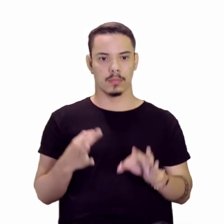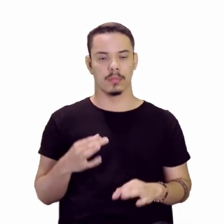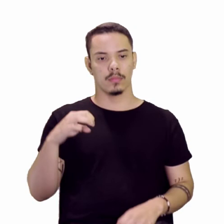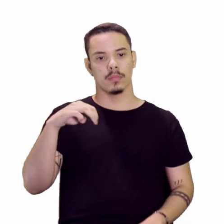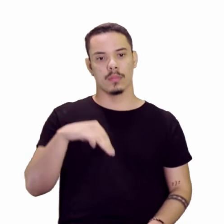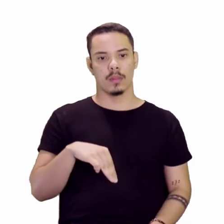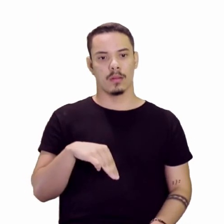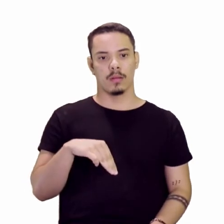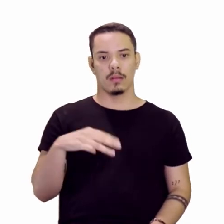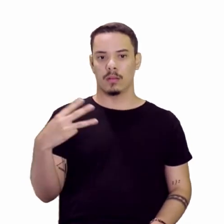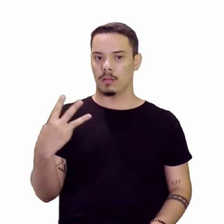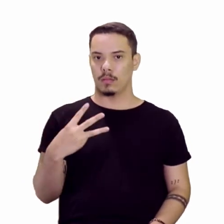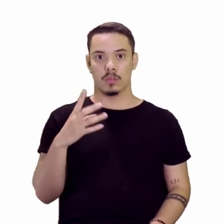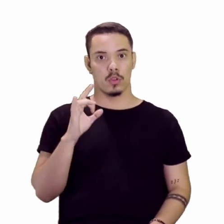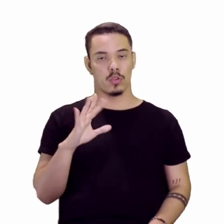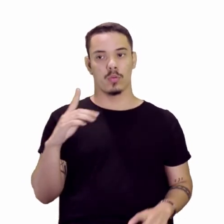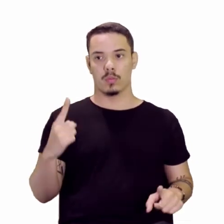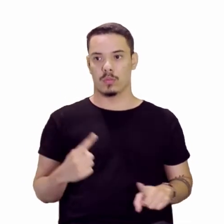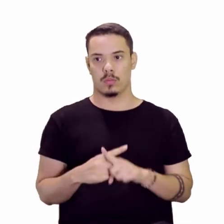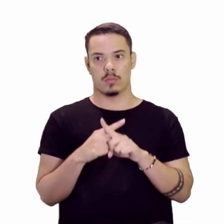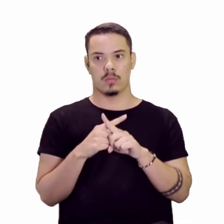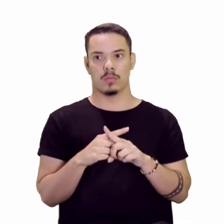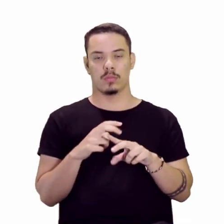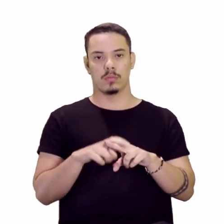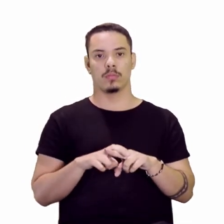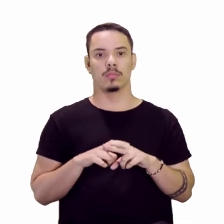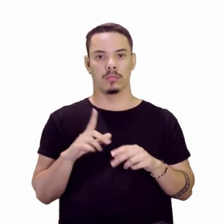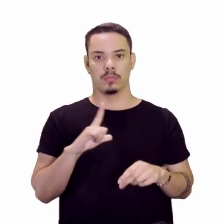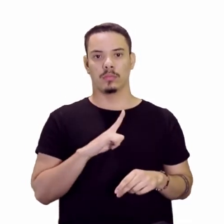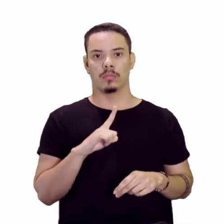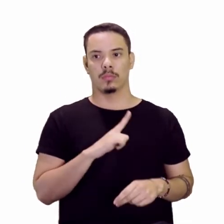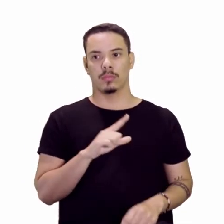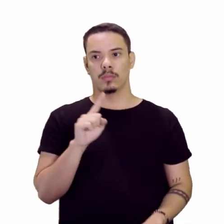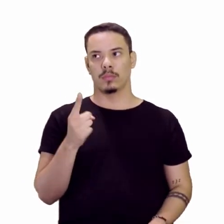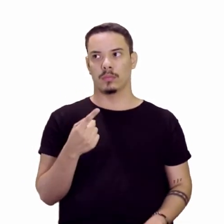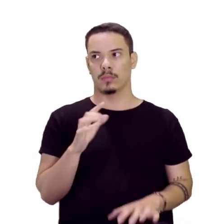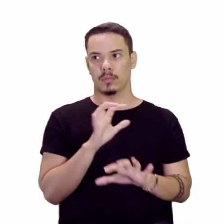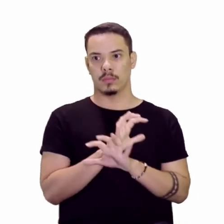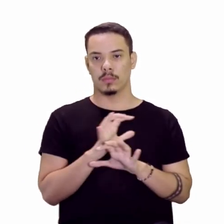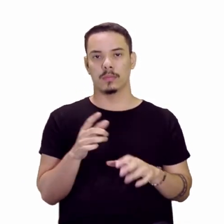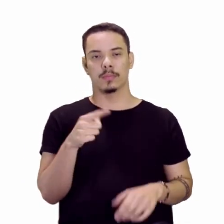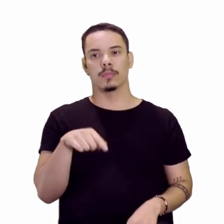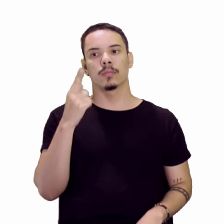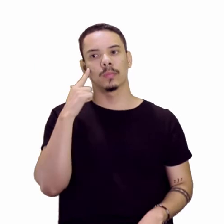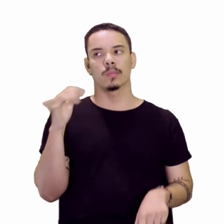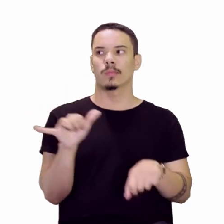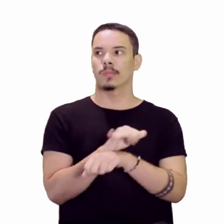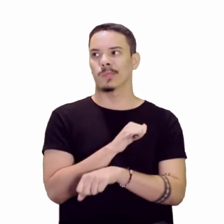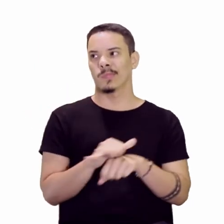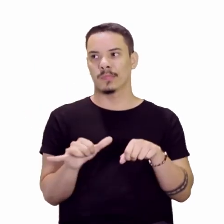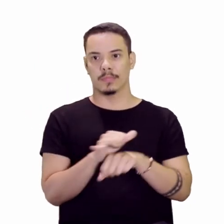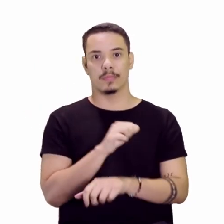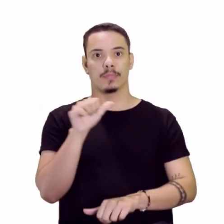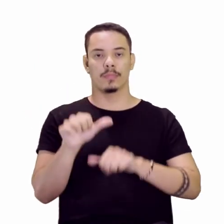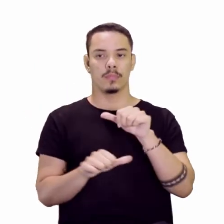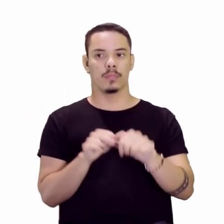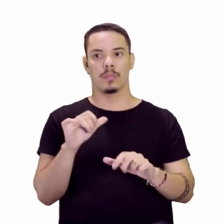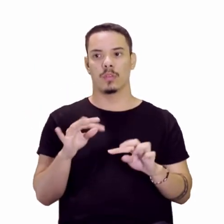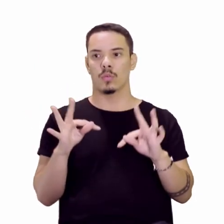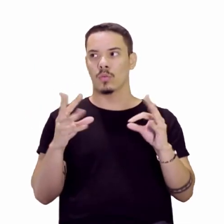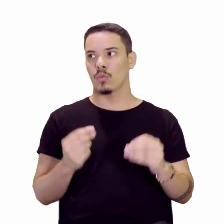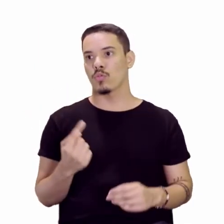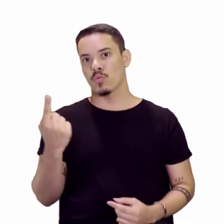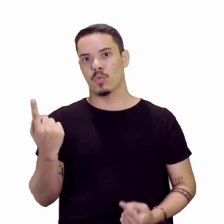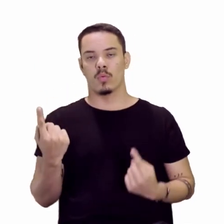metros cúbicos. É só você multiplicar. Então, a jogadinha do 1000 ali é quando você tem para transformar de uma vez. Agora, um ou outro ali